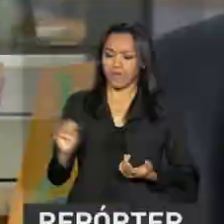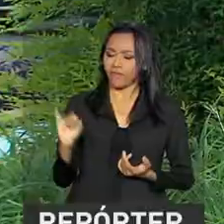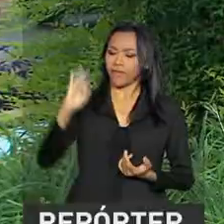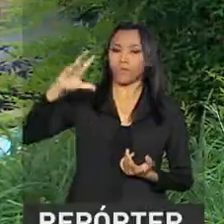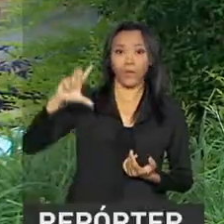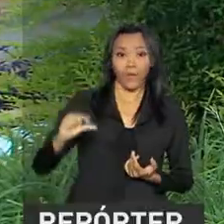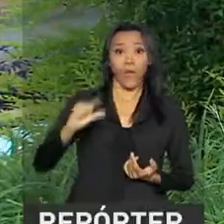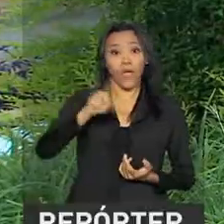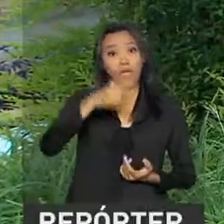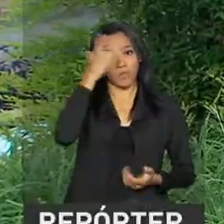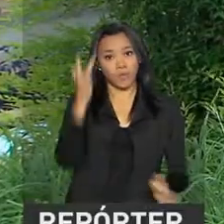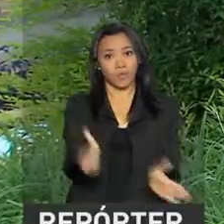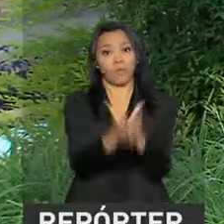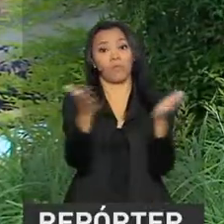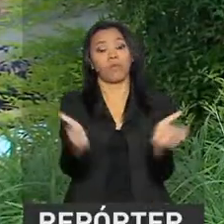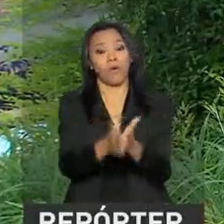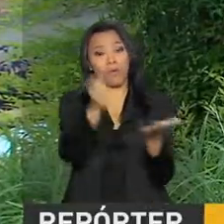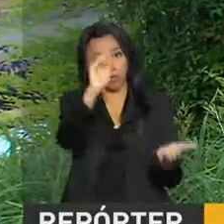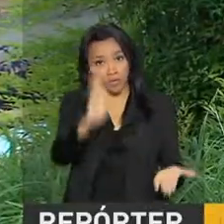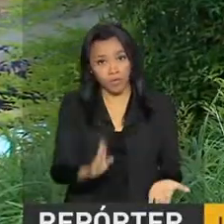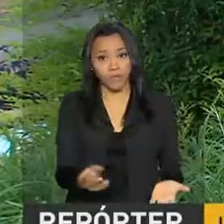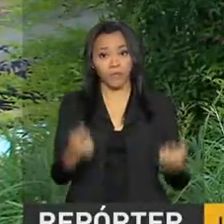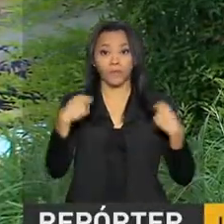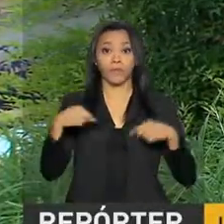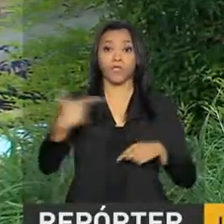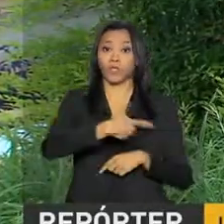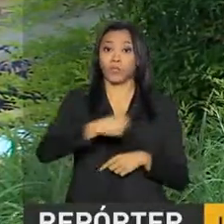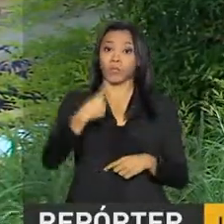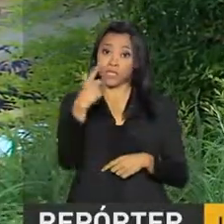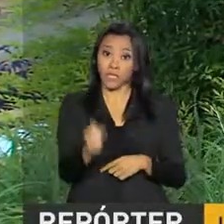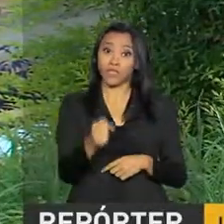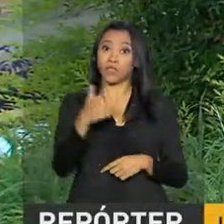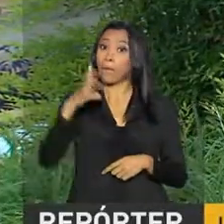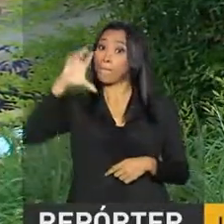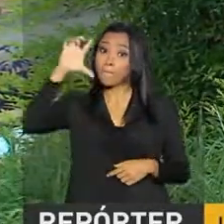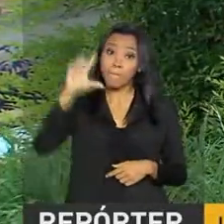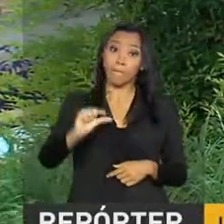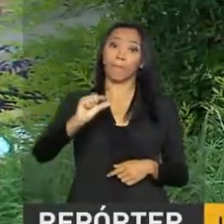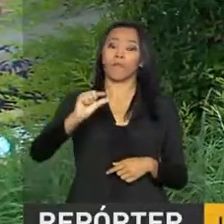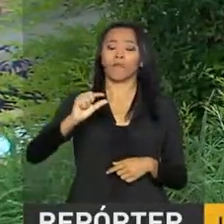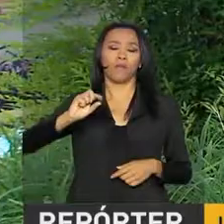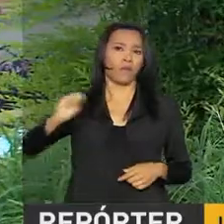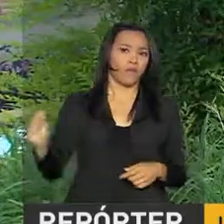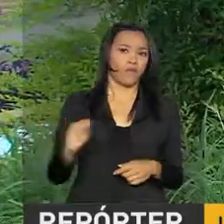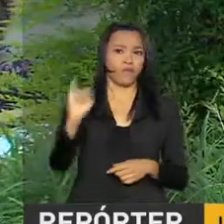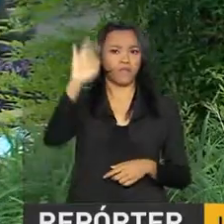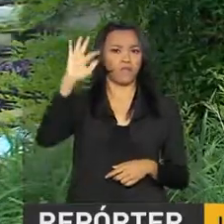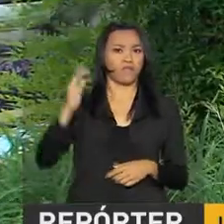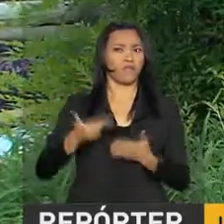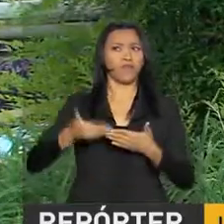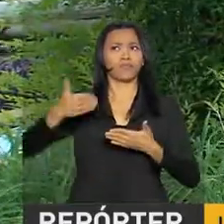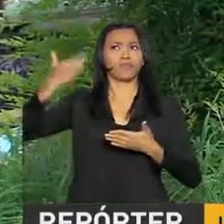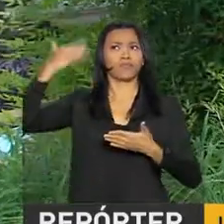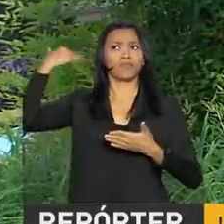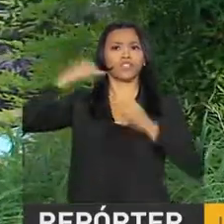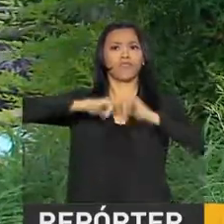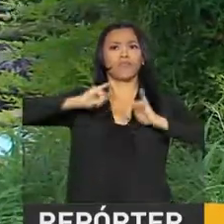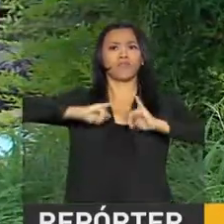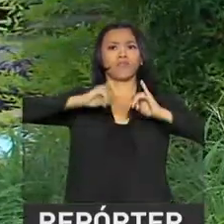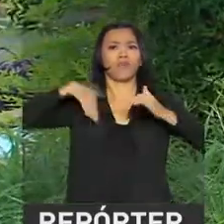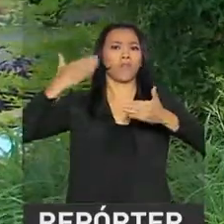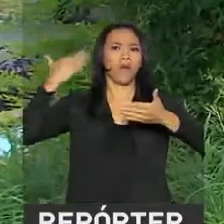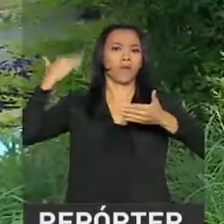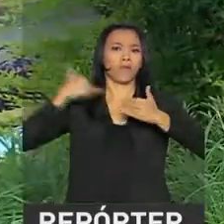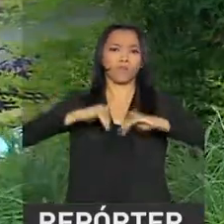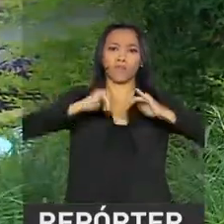brasileira a atuação de 2017 foi a segunda menor em toda a história de divulgação do índice que começou nos anos 80